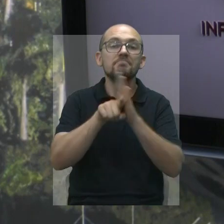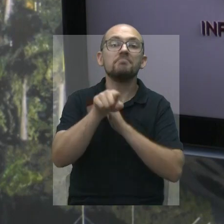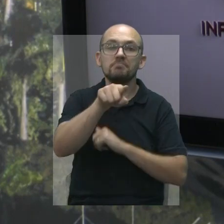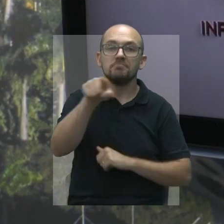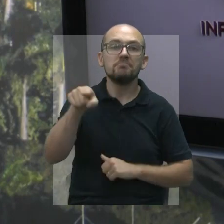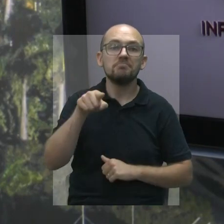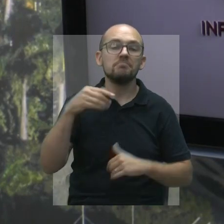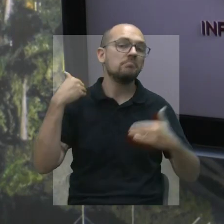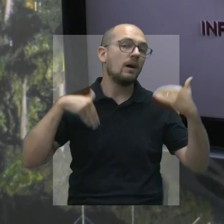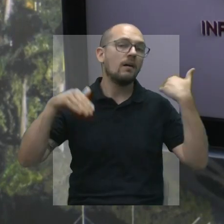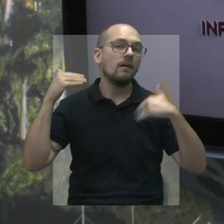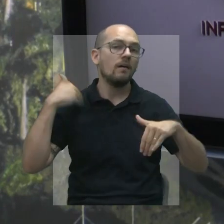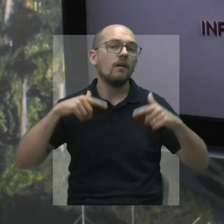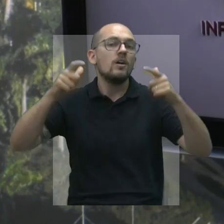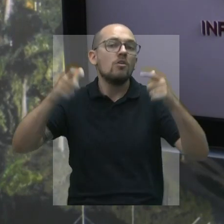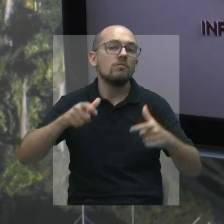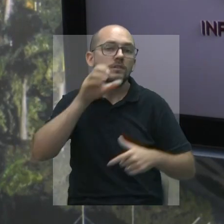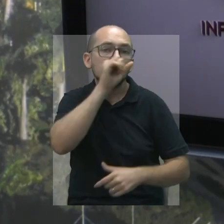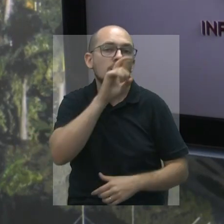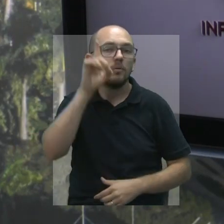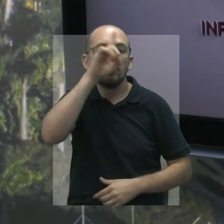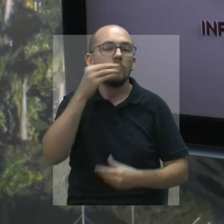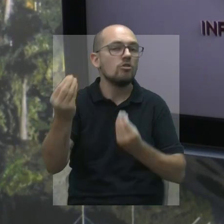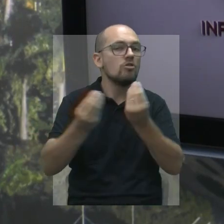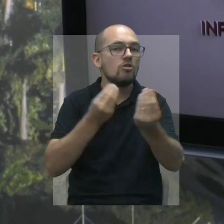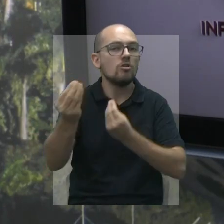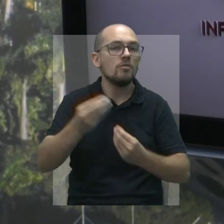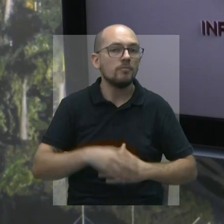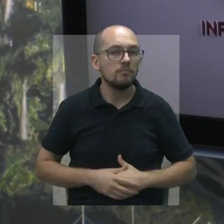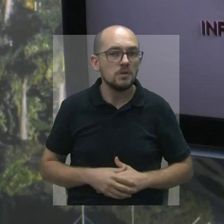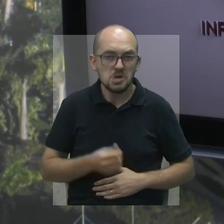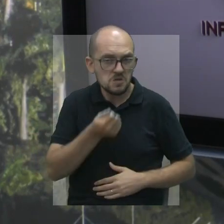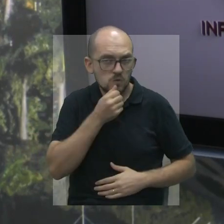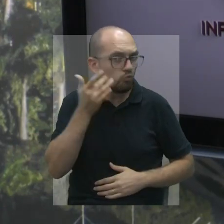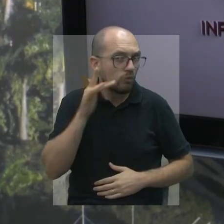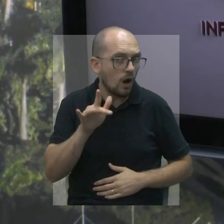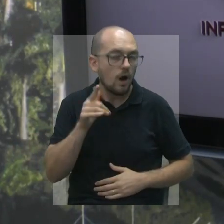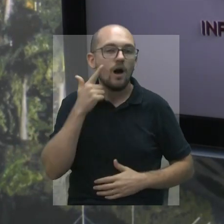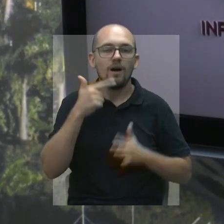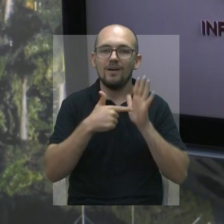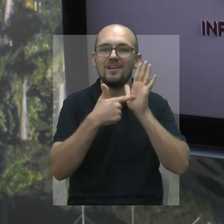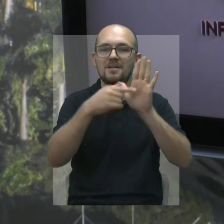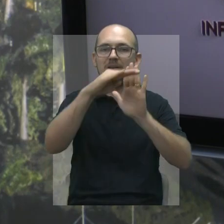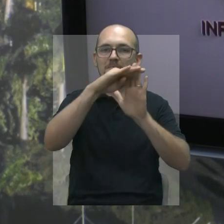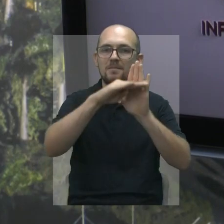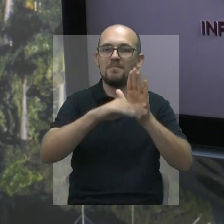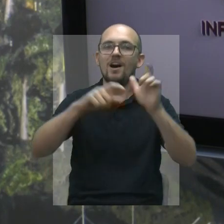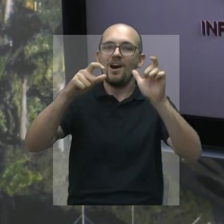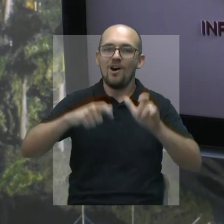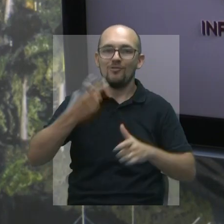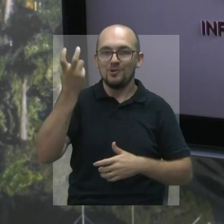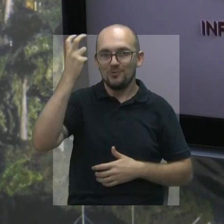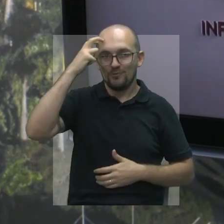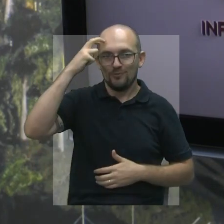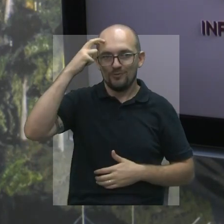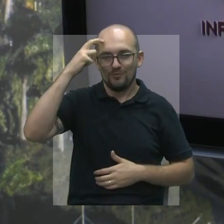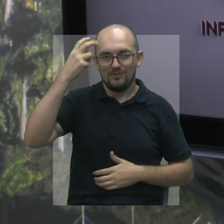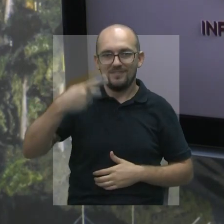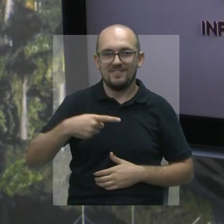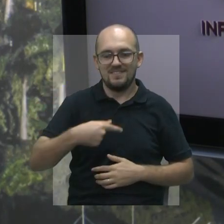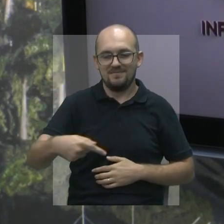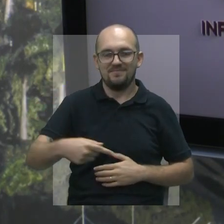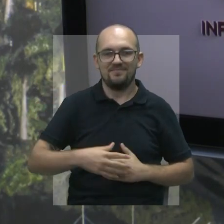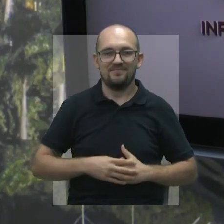já programou as atividades para o fim de semana com a família? Ainda não? Preste atenção nas nossas dicas na agenda de cultura e lazer